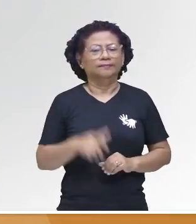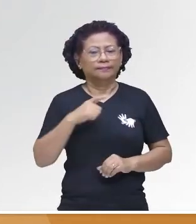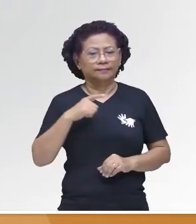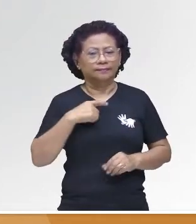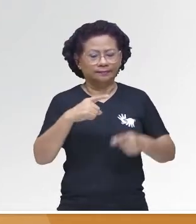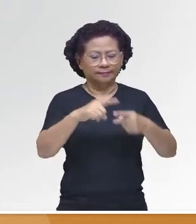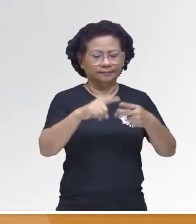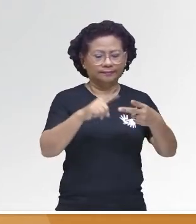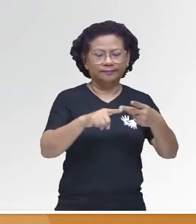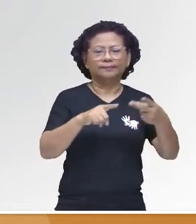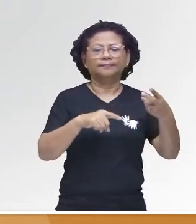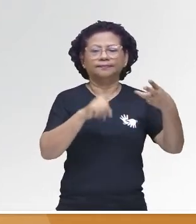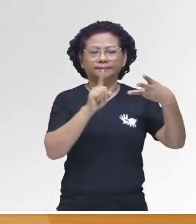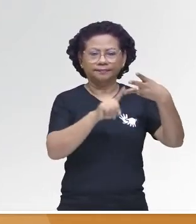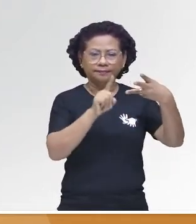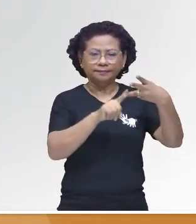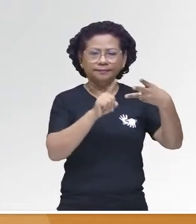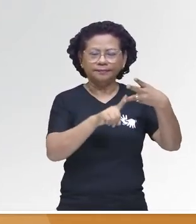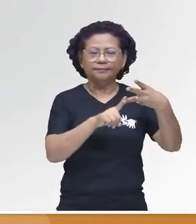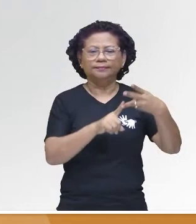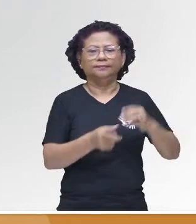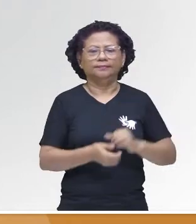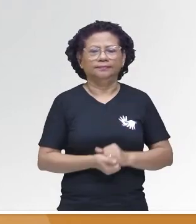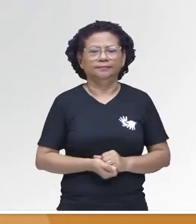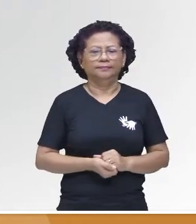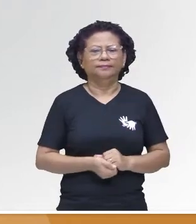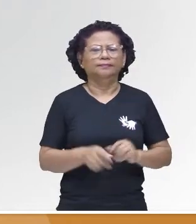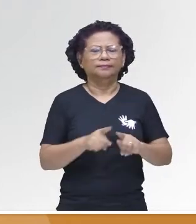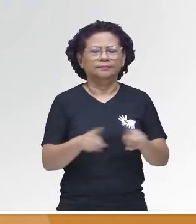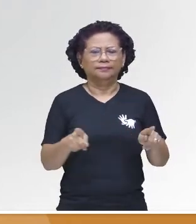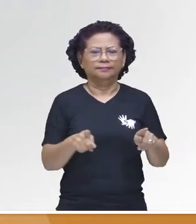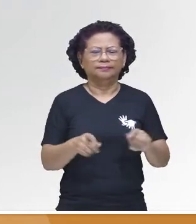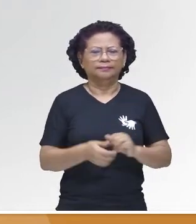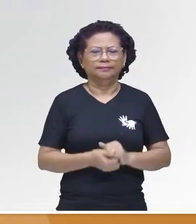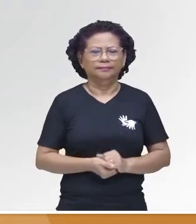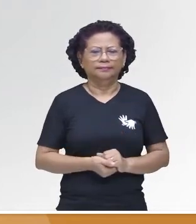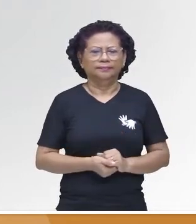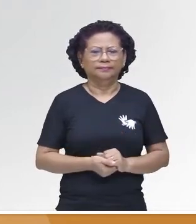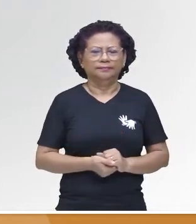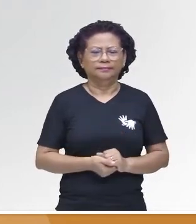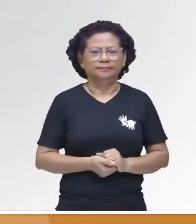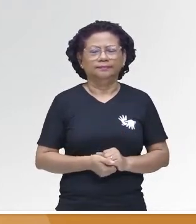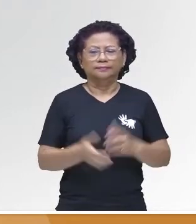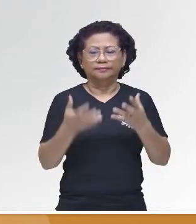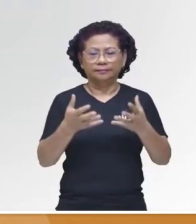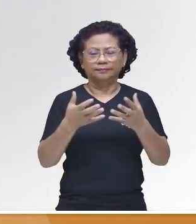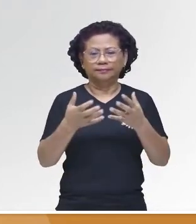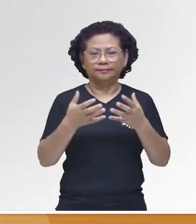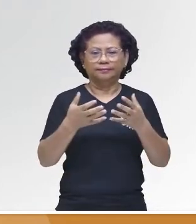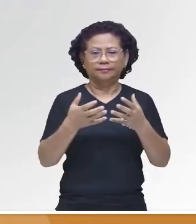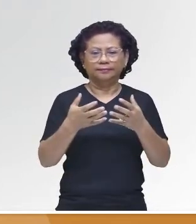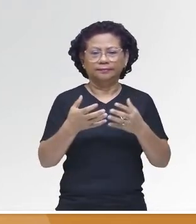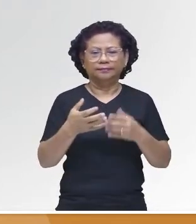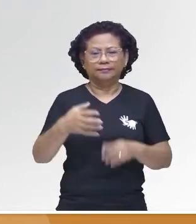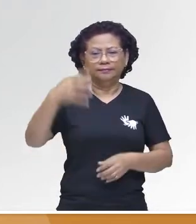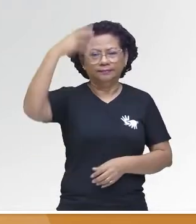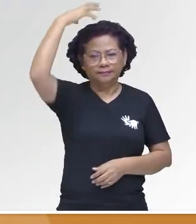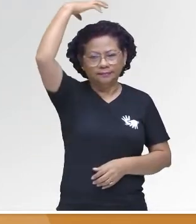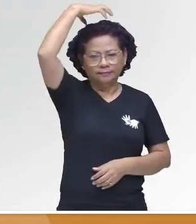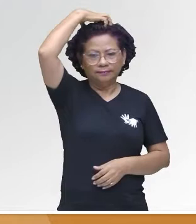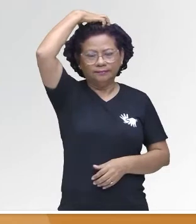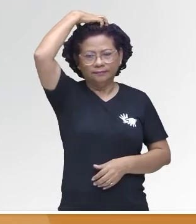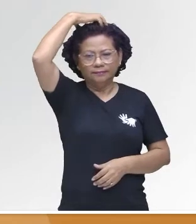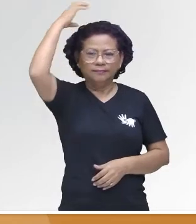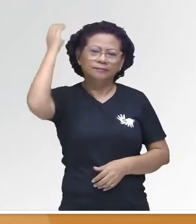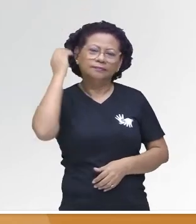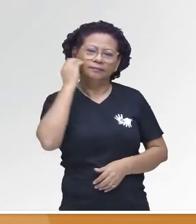semelhantes, mas tem aí no seu cerne uma diferença. Sustentavam a coroação de Pedro II, mas com restrições ao